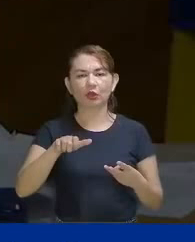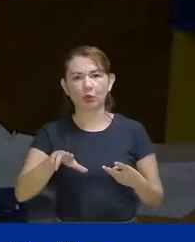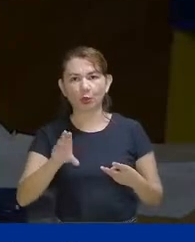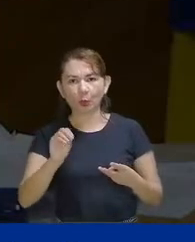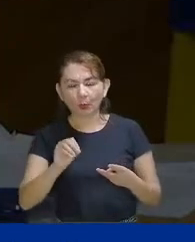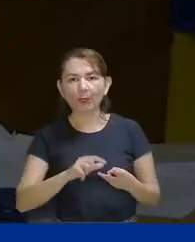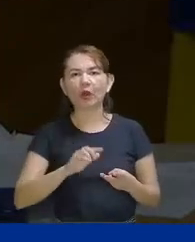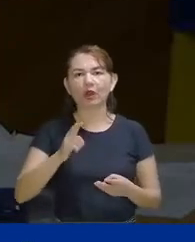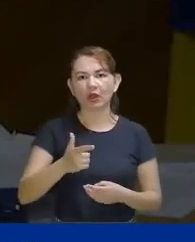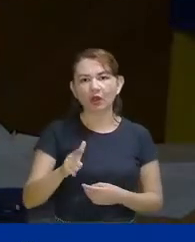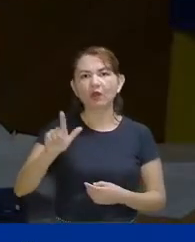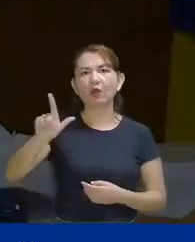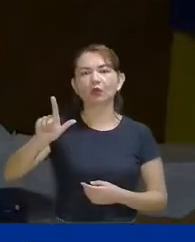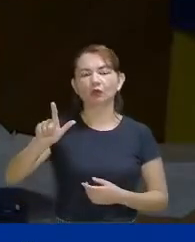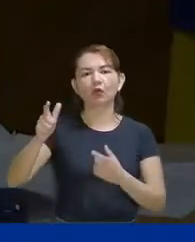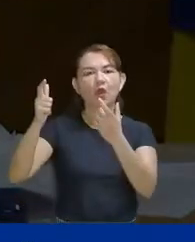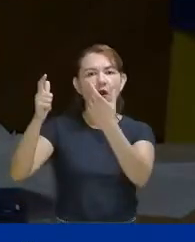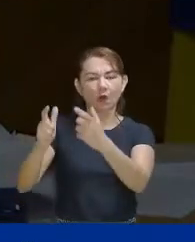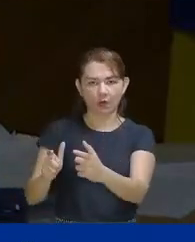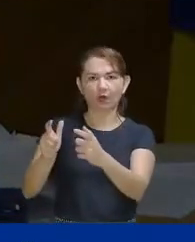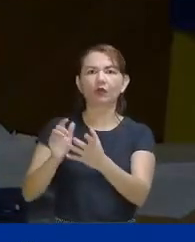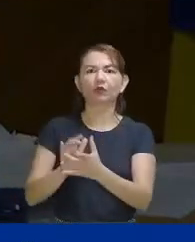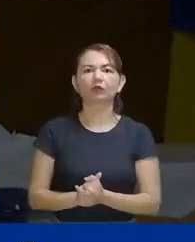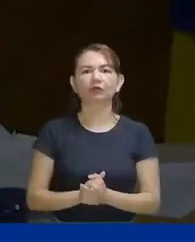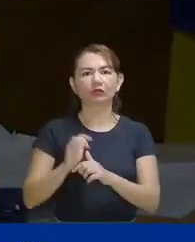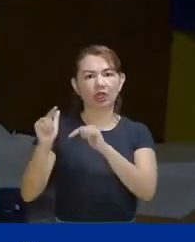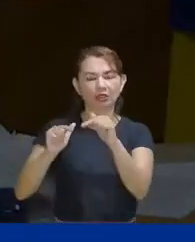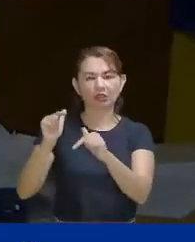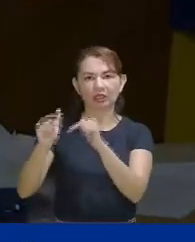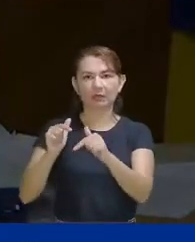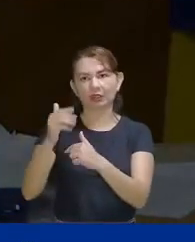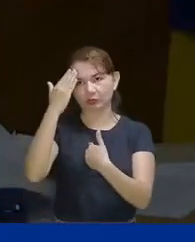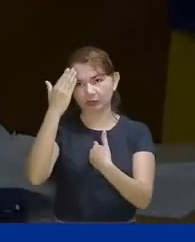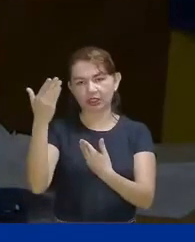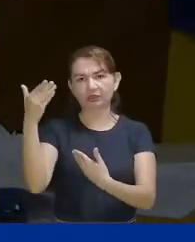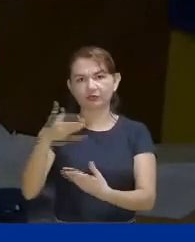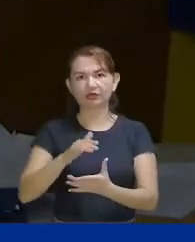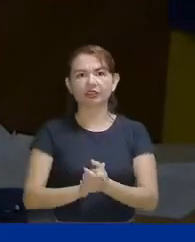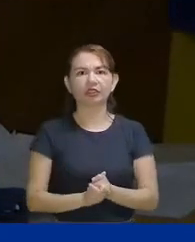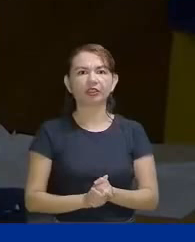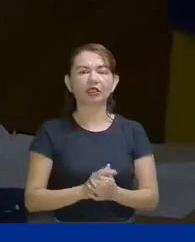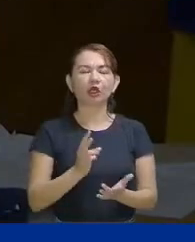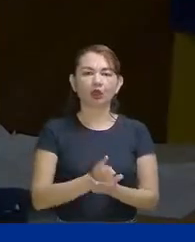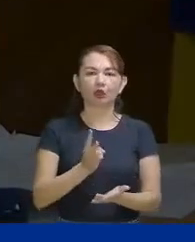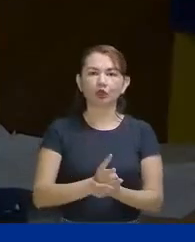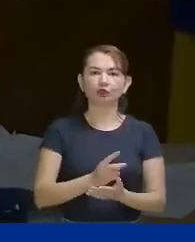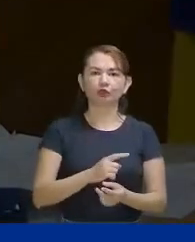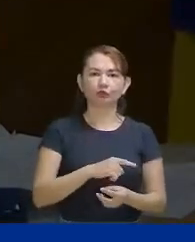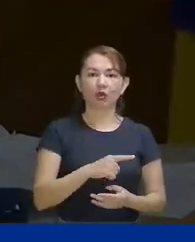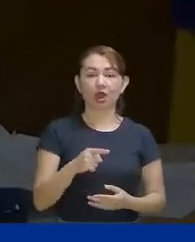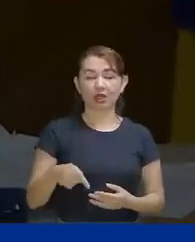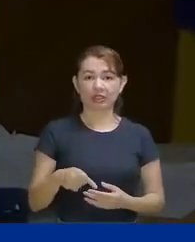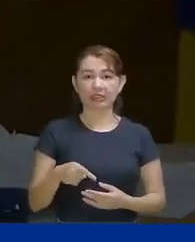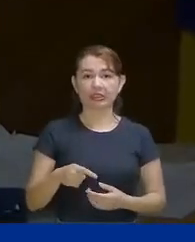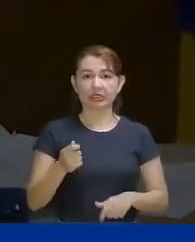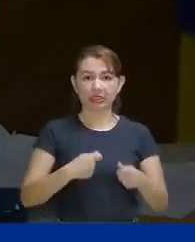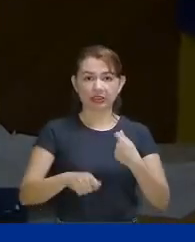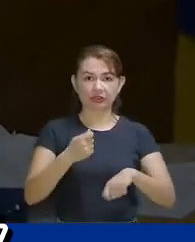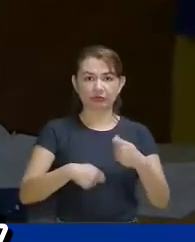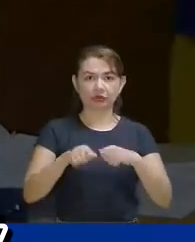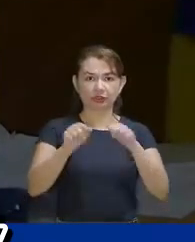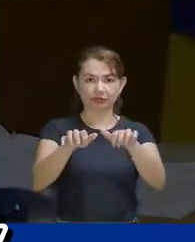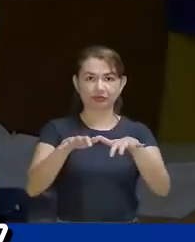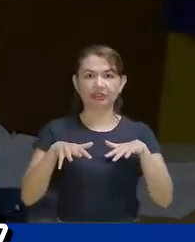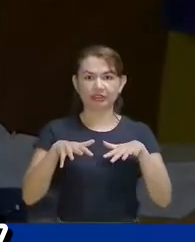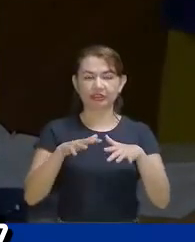atividade fora da sede. Obrigado pela presença. Nós vamos prosseguir, Paola, Rivaldo e Anselmo vão prosseguir com uma sessão administrativa,